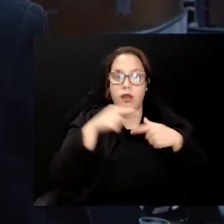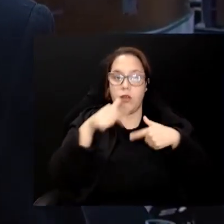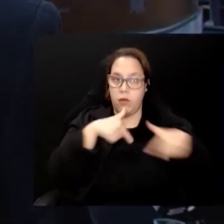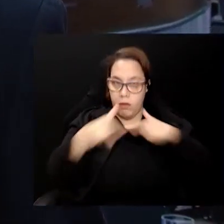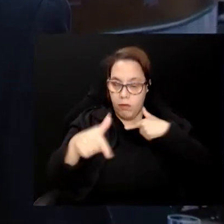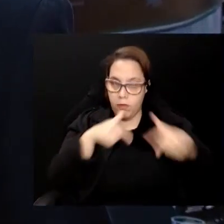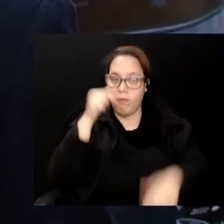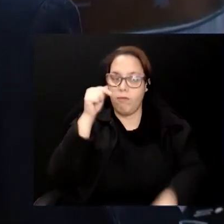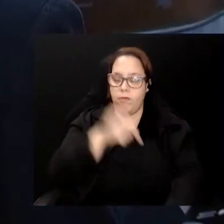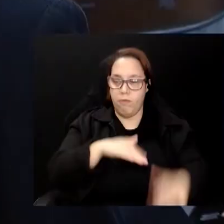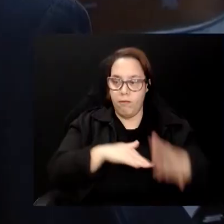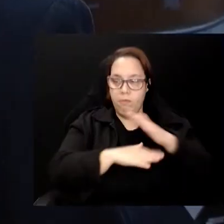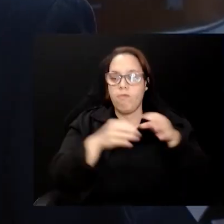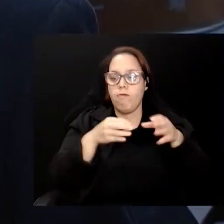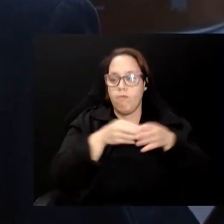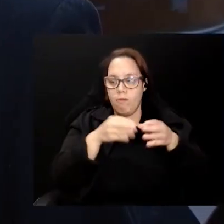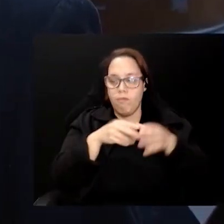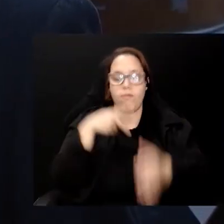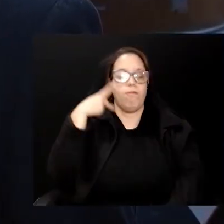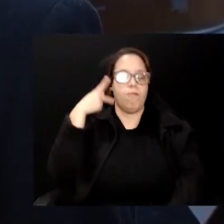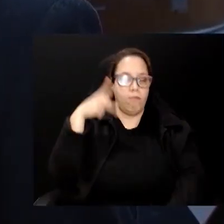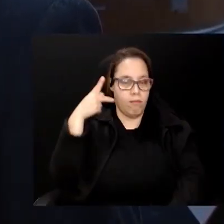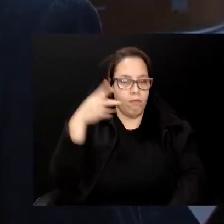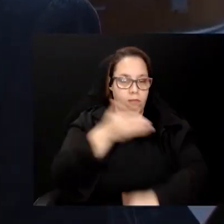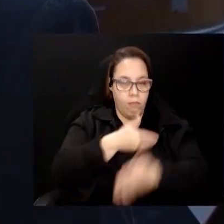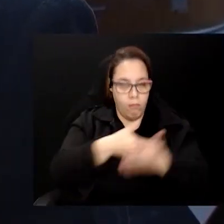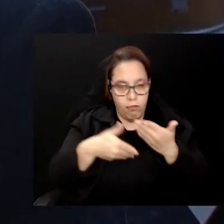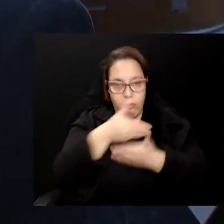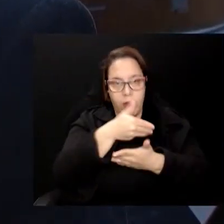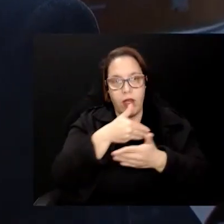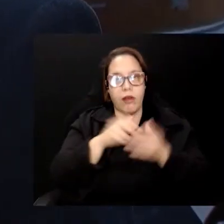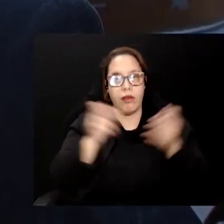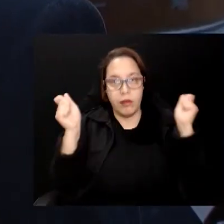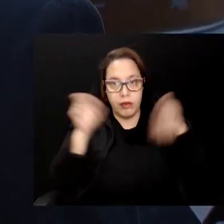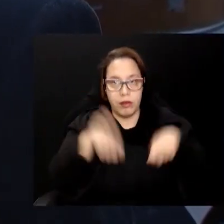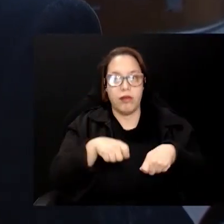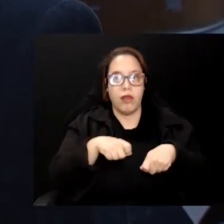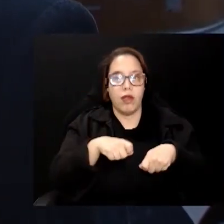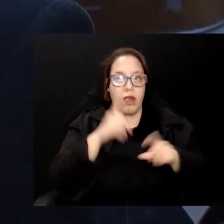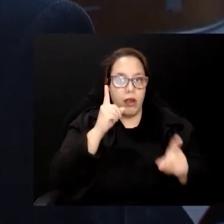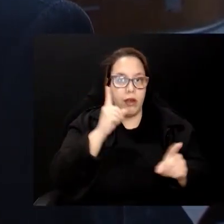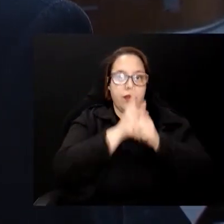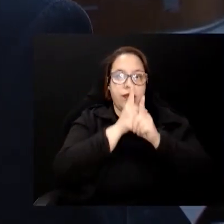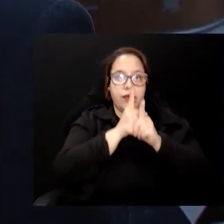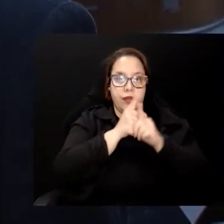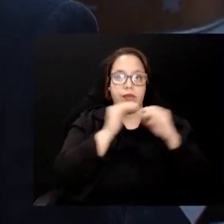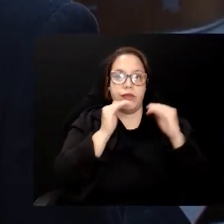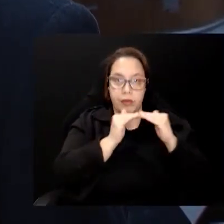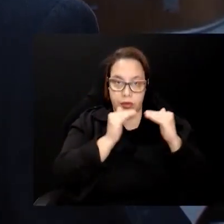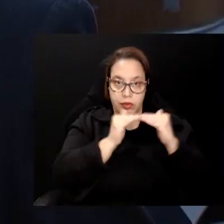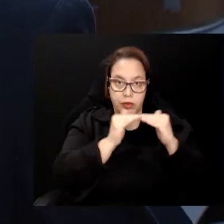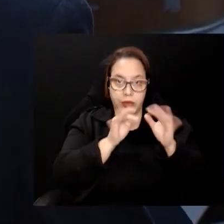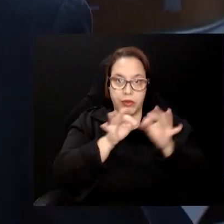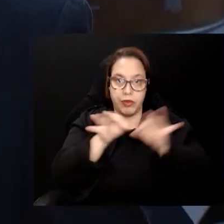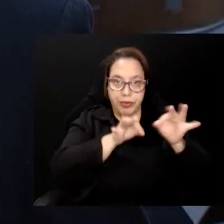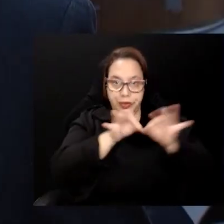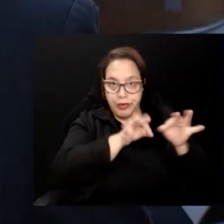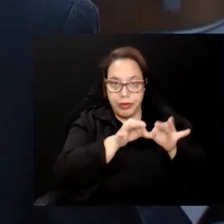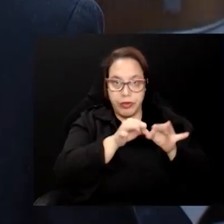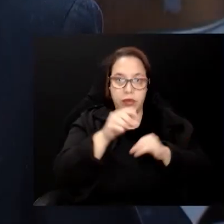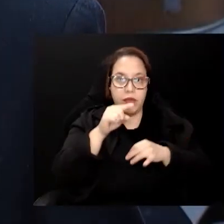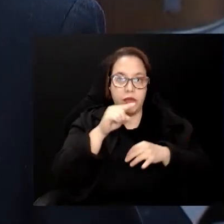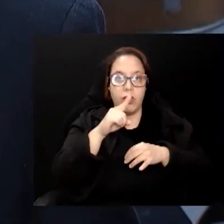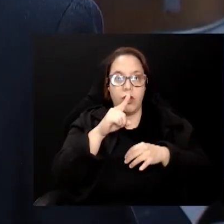comissão, dos parlamentares que participaram, possibilitou que a gente achasse um consenso para regularizar o Distrito Industrial, que é onde